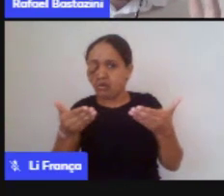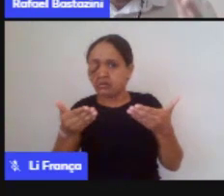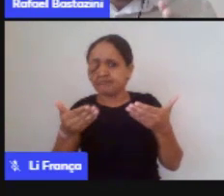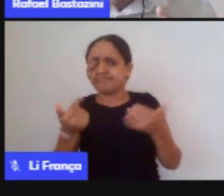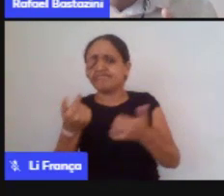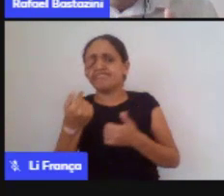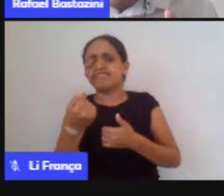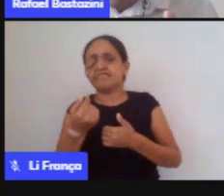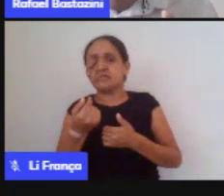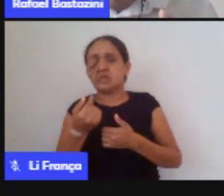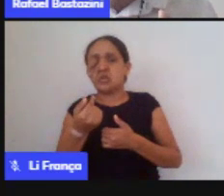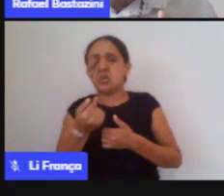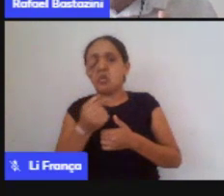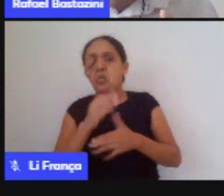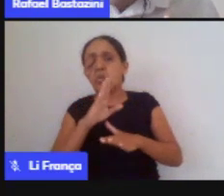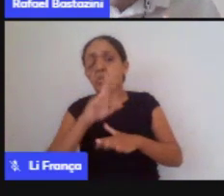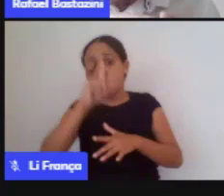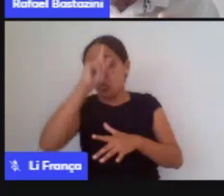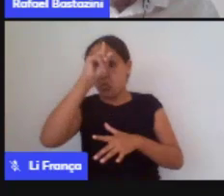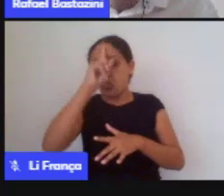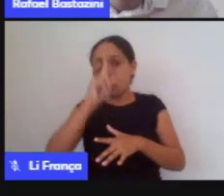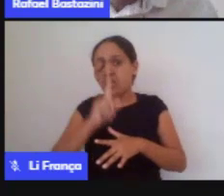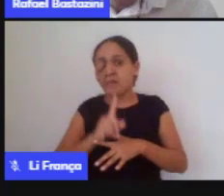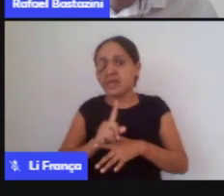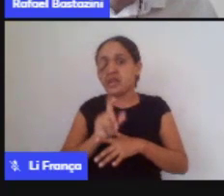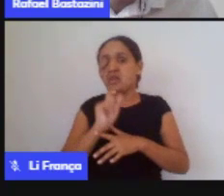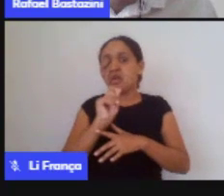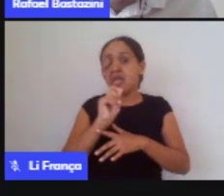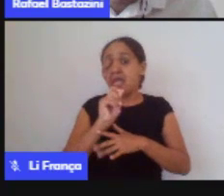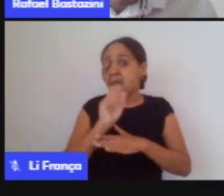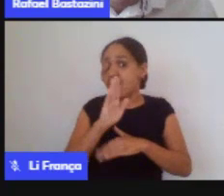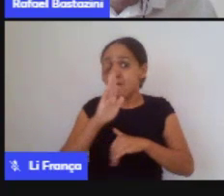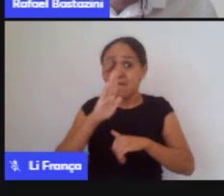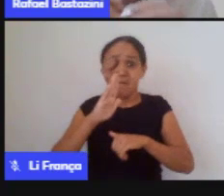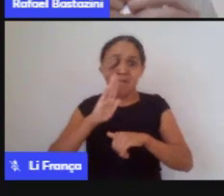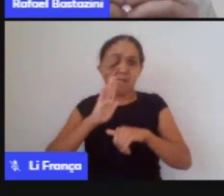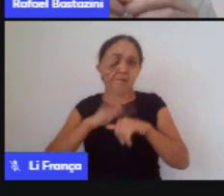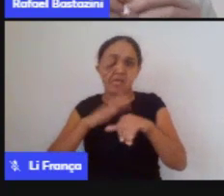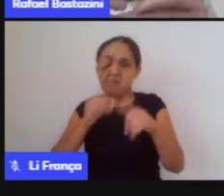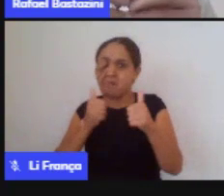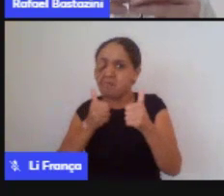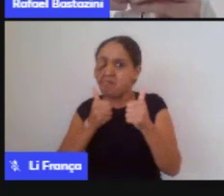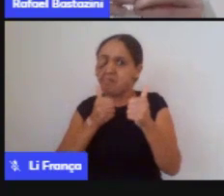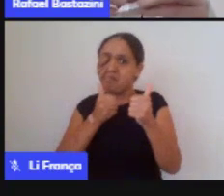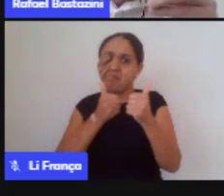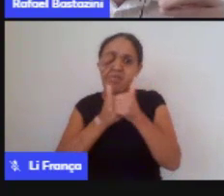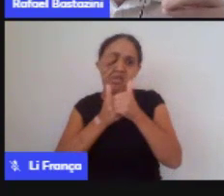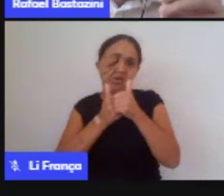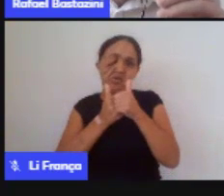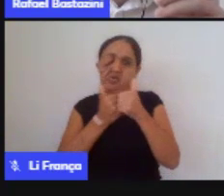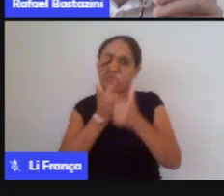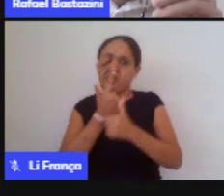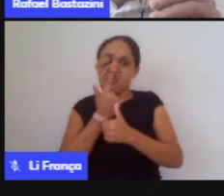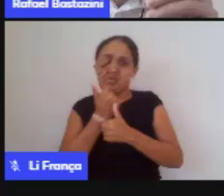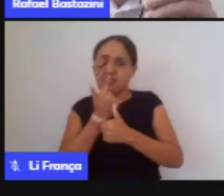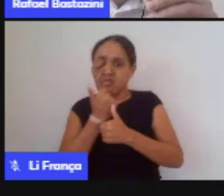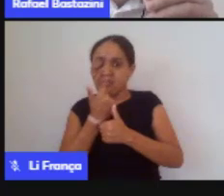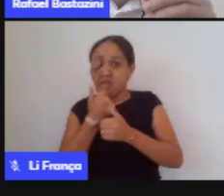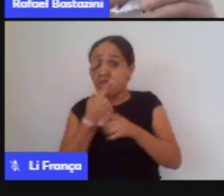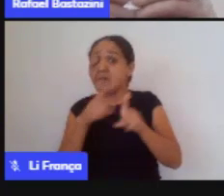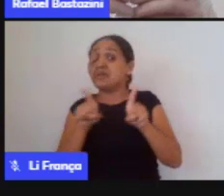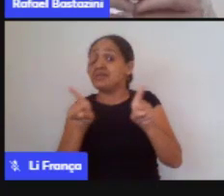Teoricamente, os amarelos eram para estar muito próximos ao vermelho, ou seja, era para ter